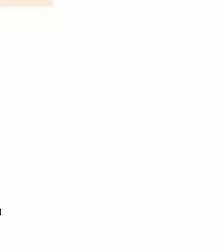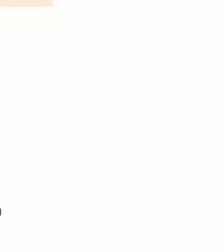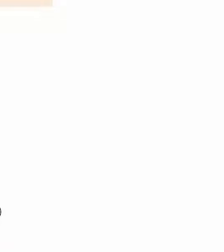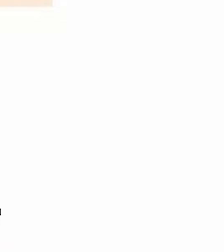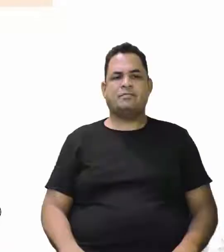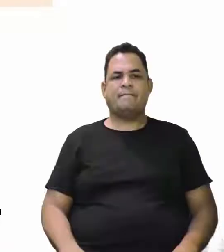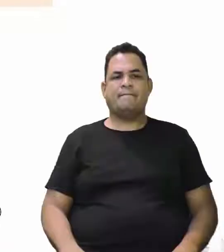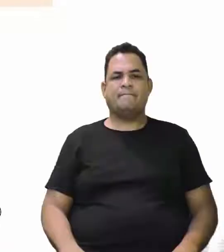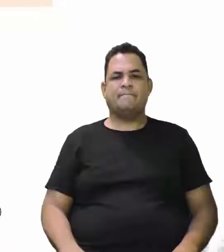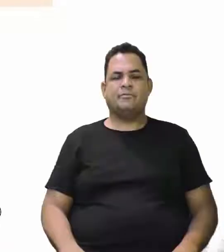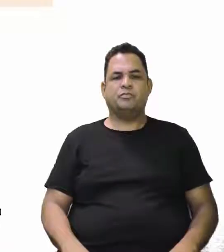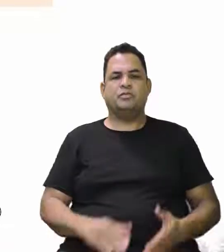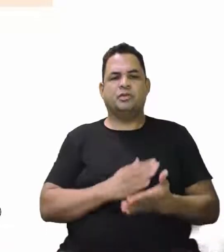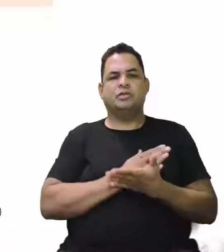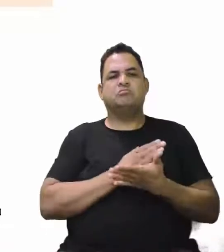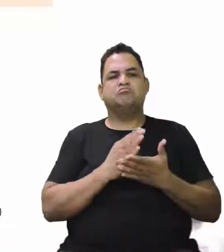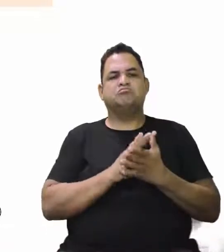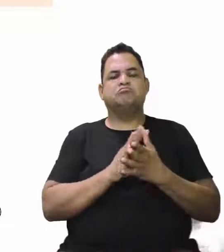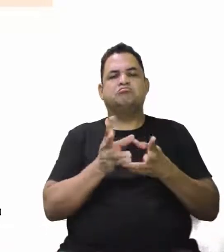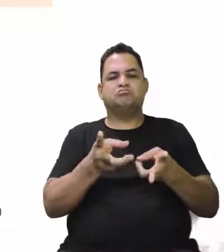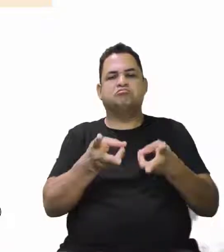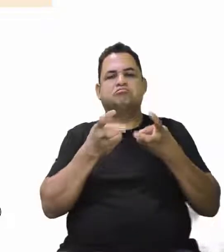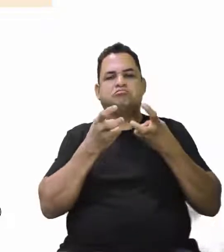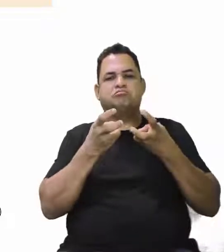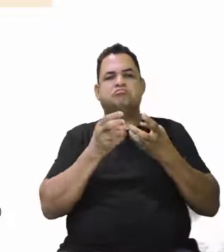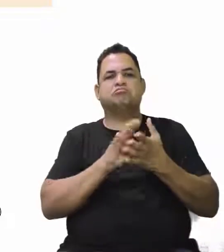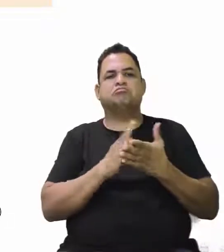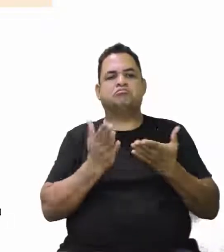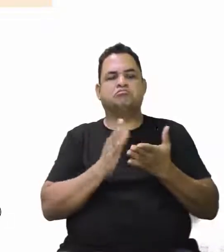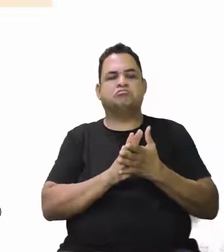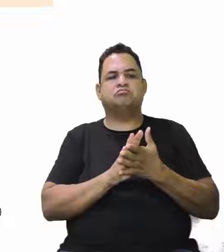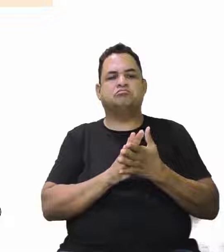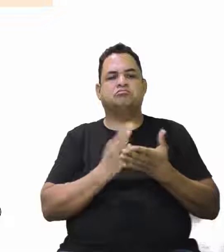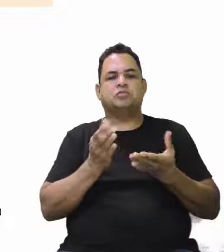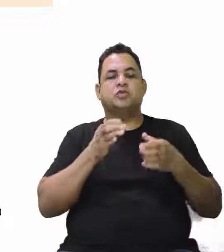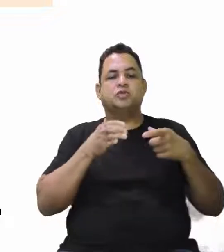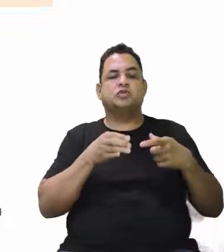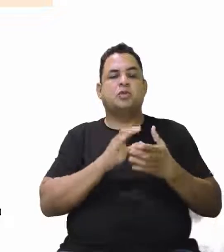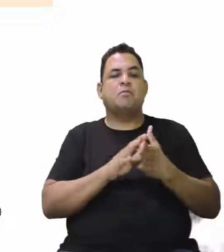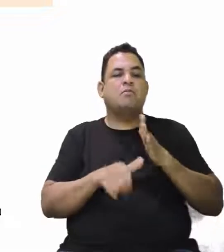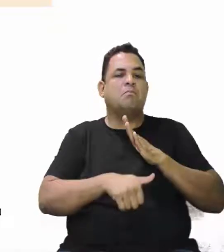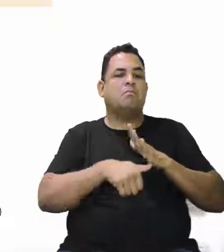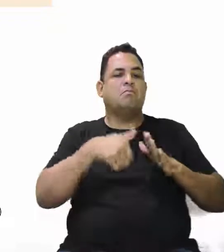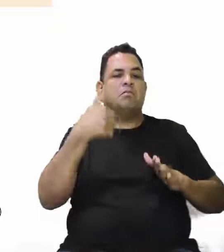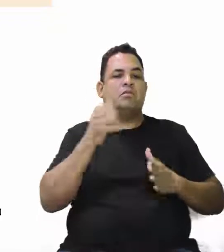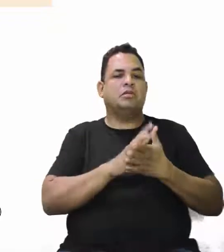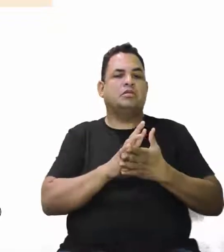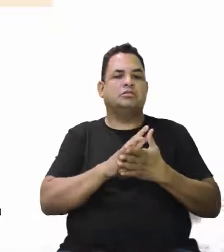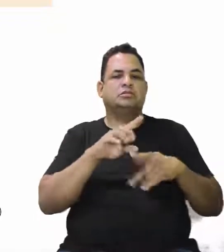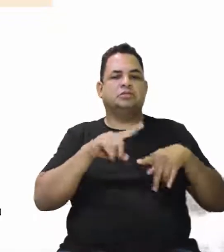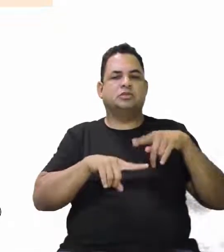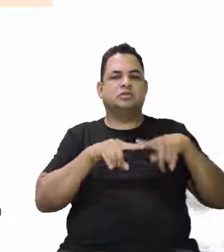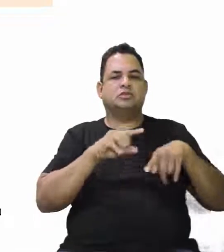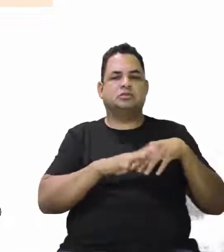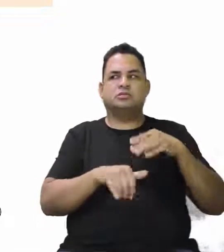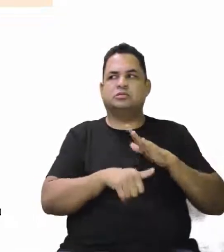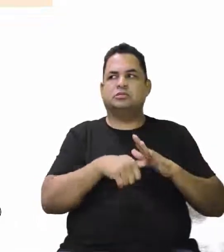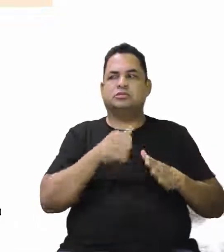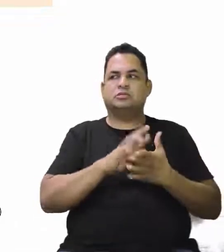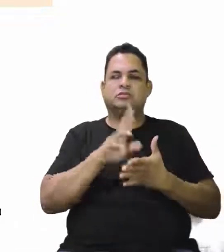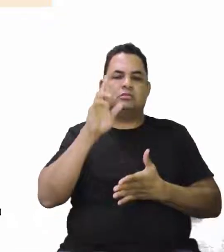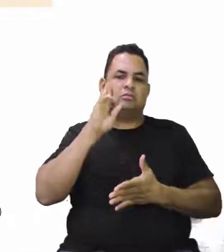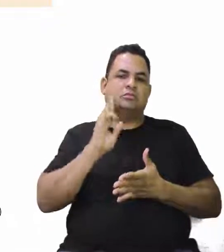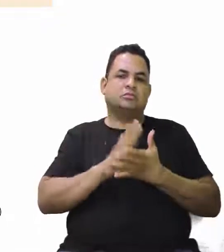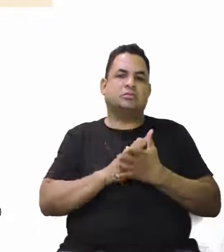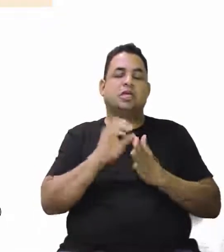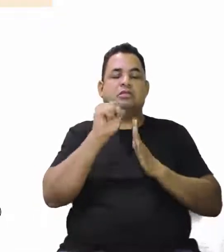a exploração de recursos do setor primário do estado de Rondônia. Então,